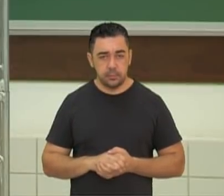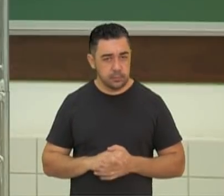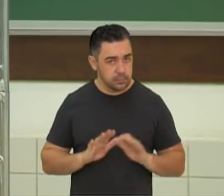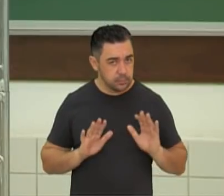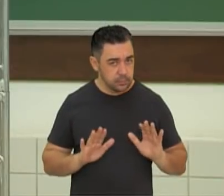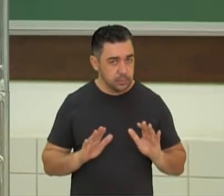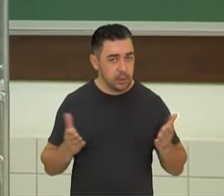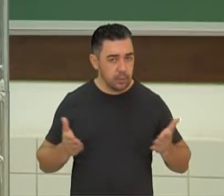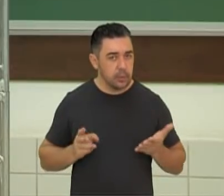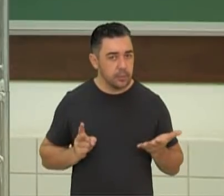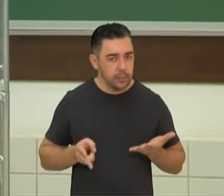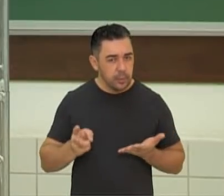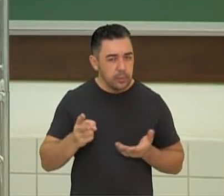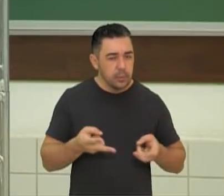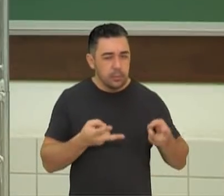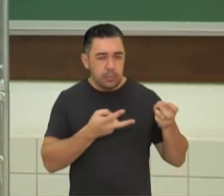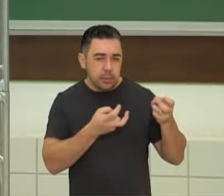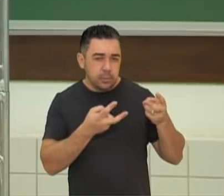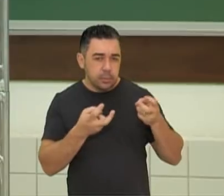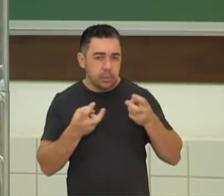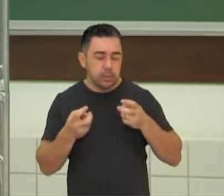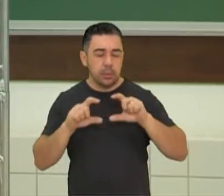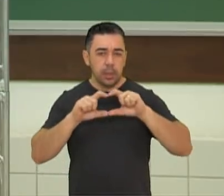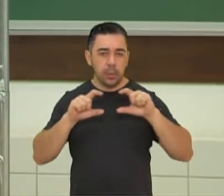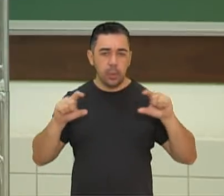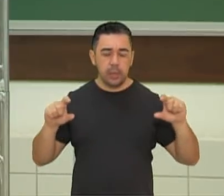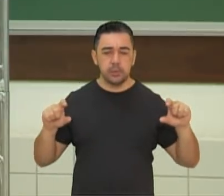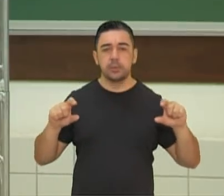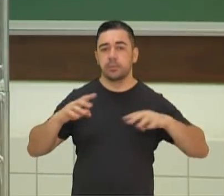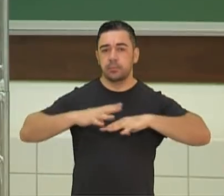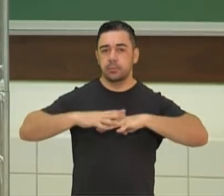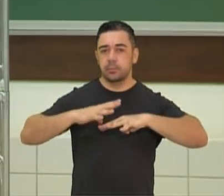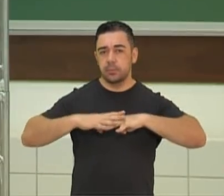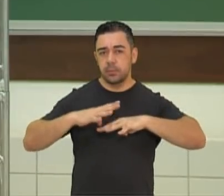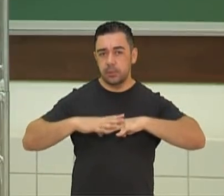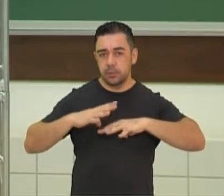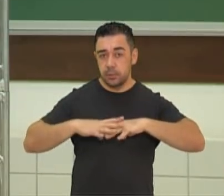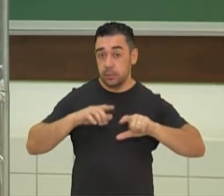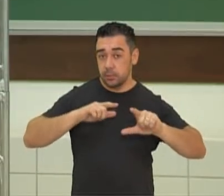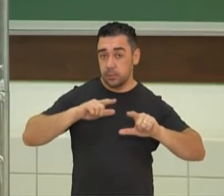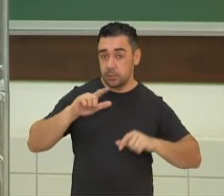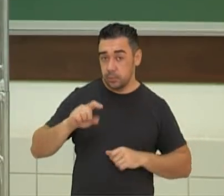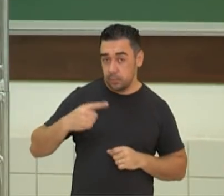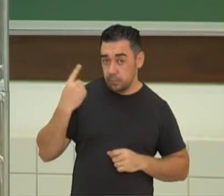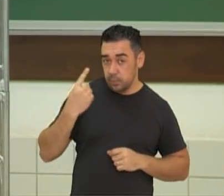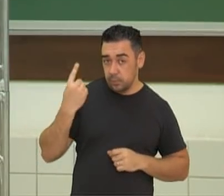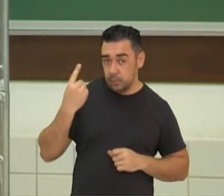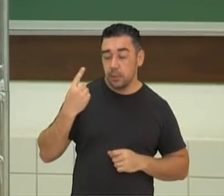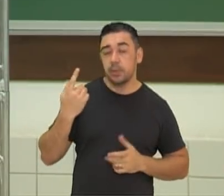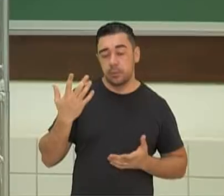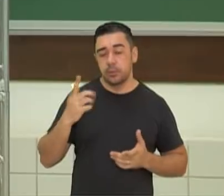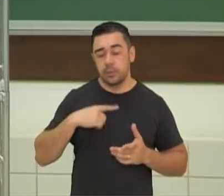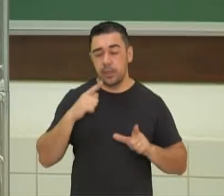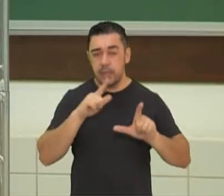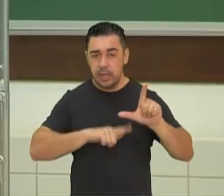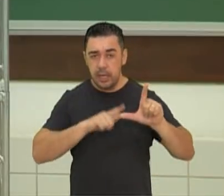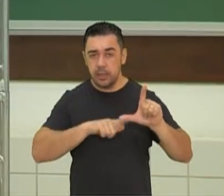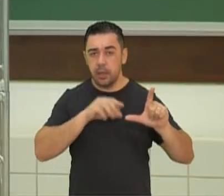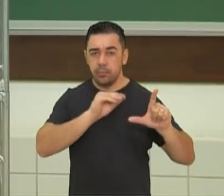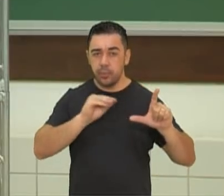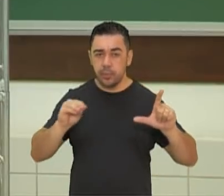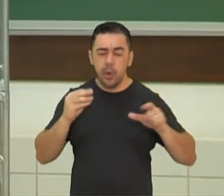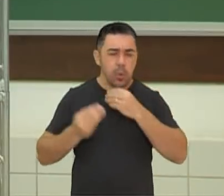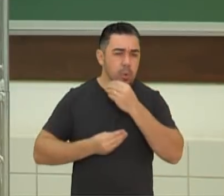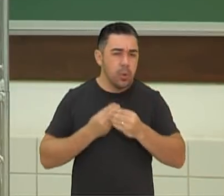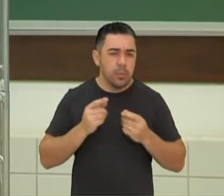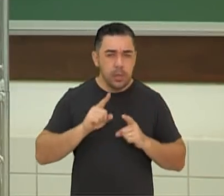Agora, nós vamos continuar observando situações de problema envolvendo essas equações literais, ver de que maneira que a gente consegue aplicar essas ideias.